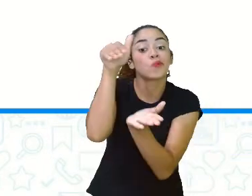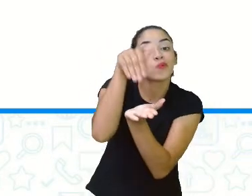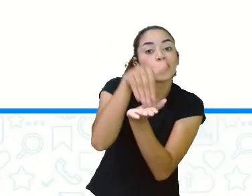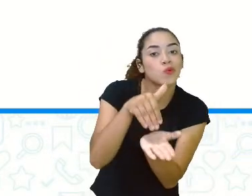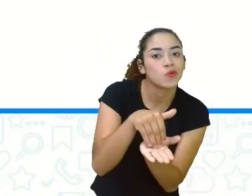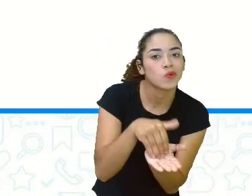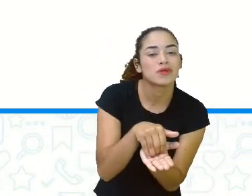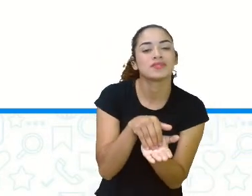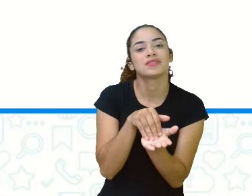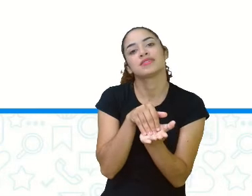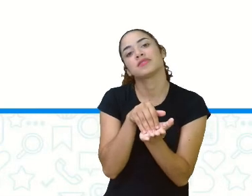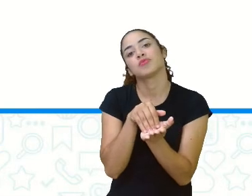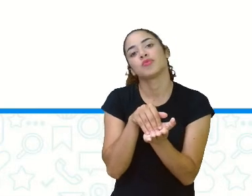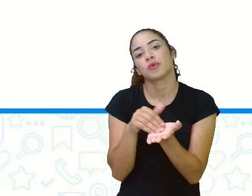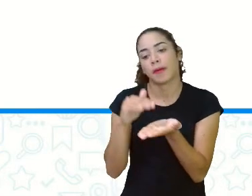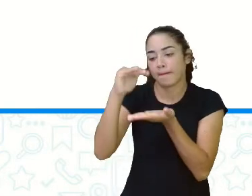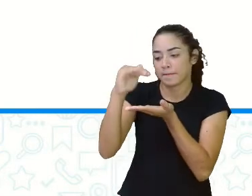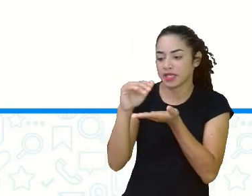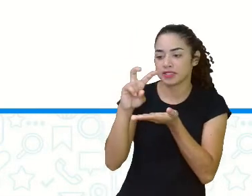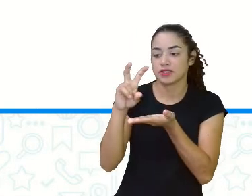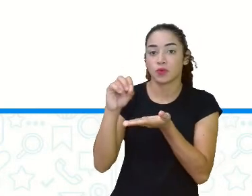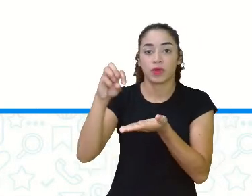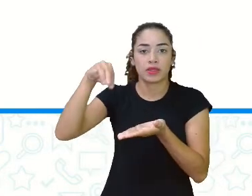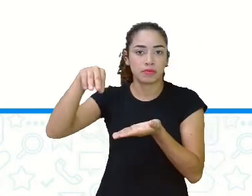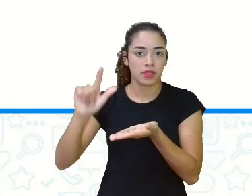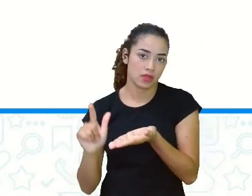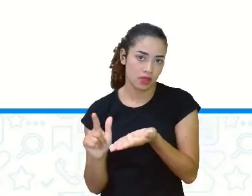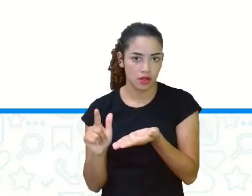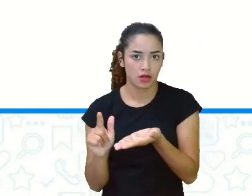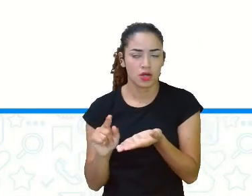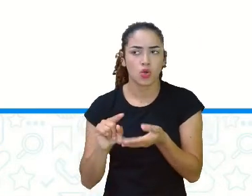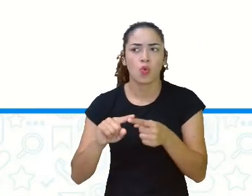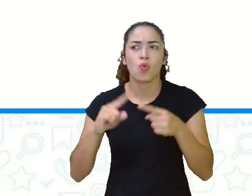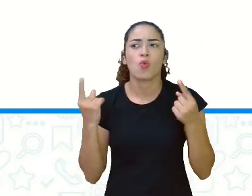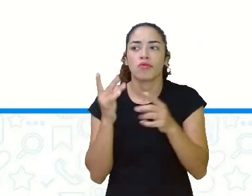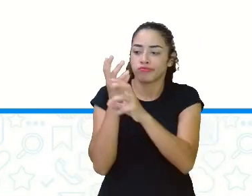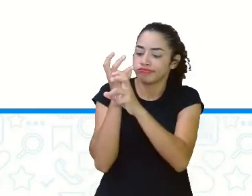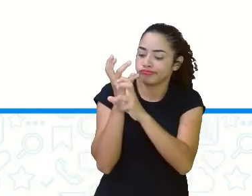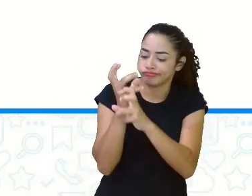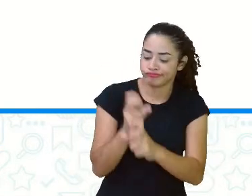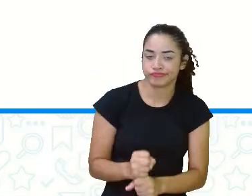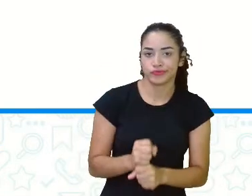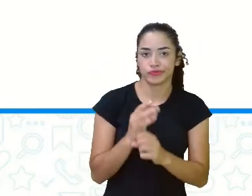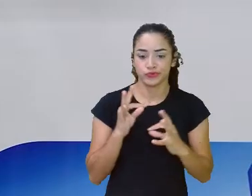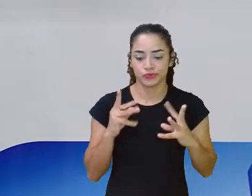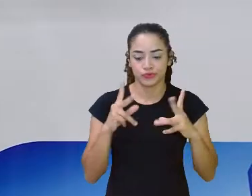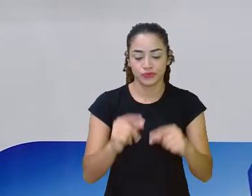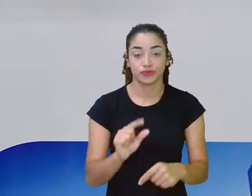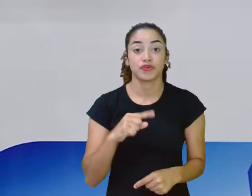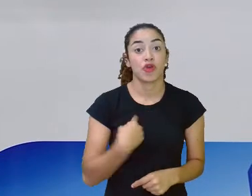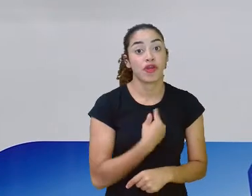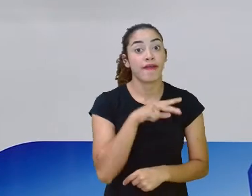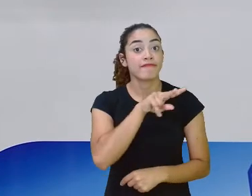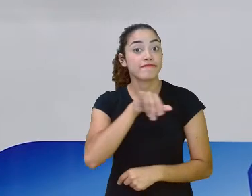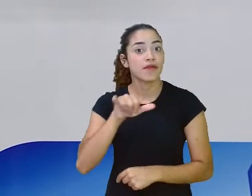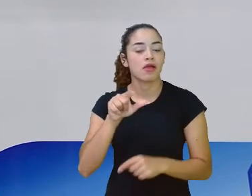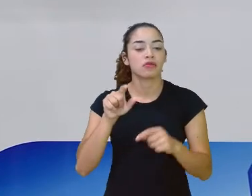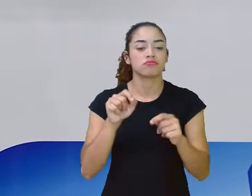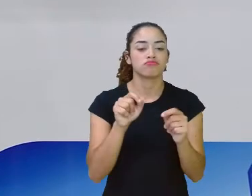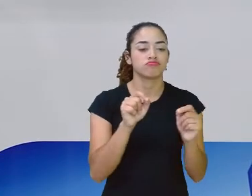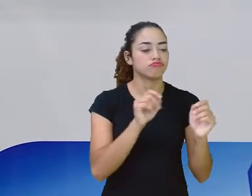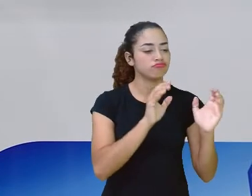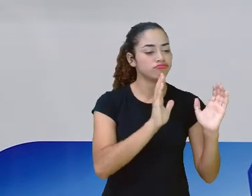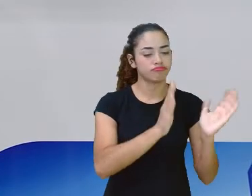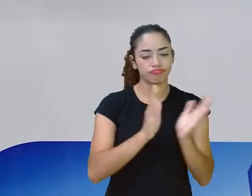de 50 ml. Então, qual é o total de tudo isso? A gente vai juntar essa quantidade. Vocês